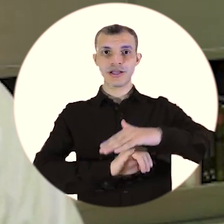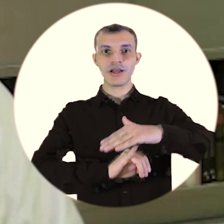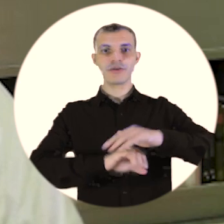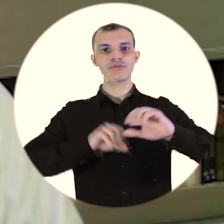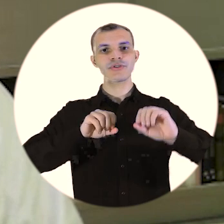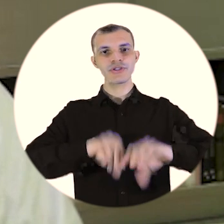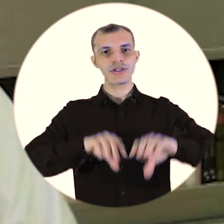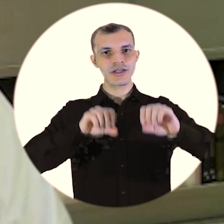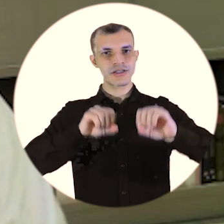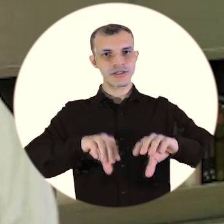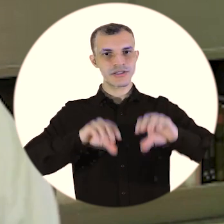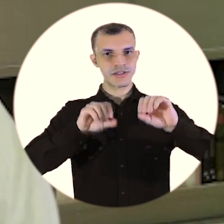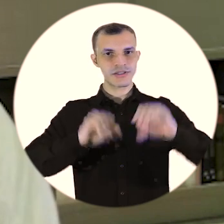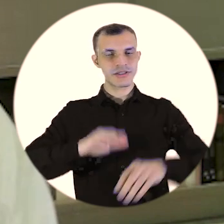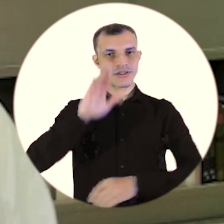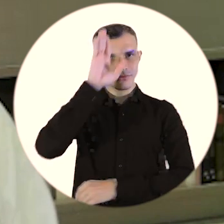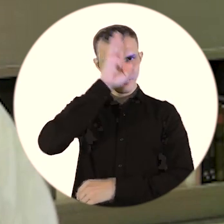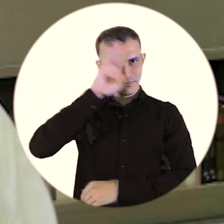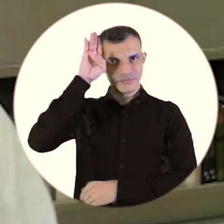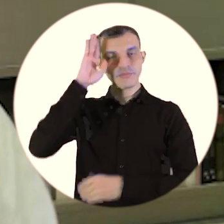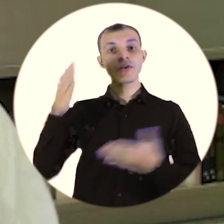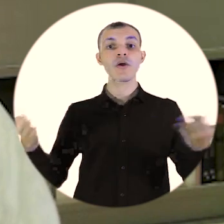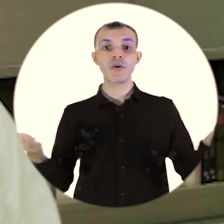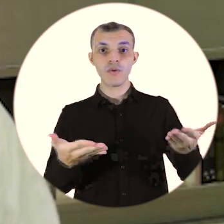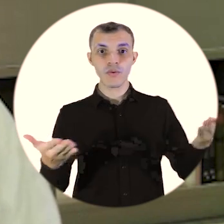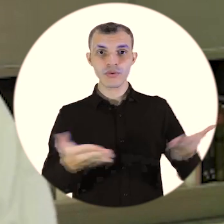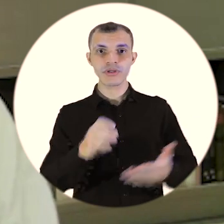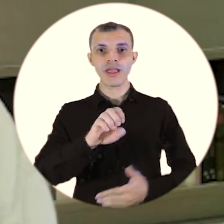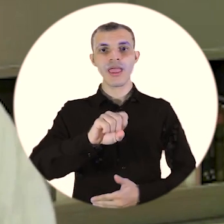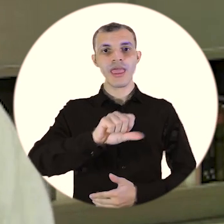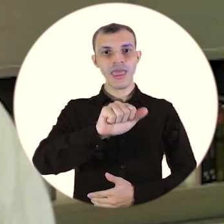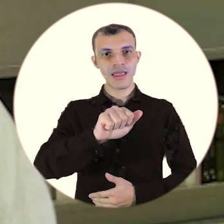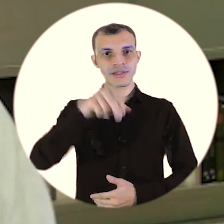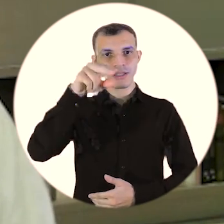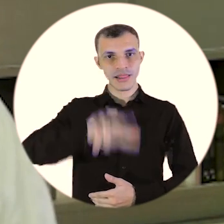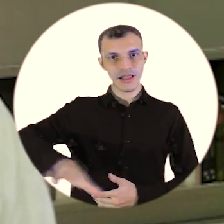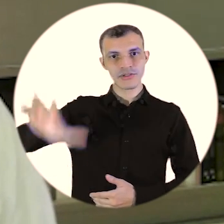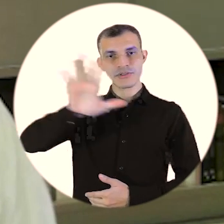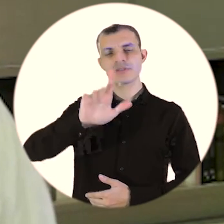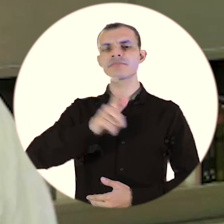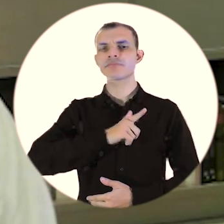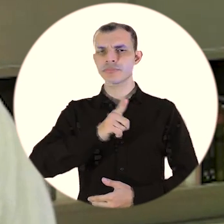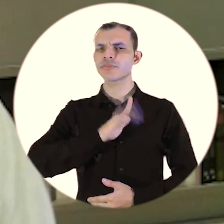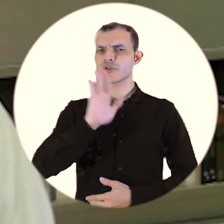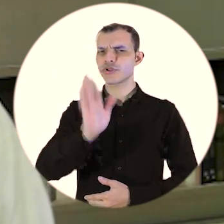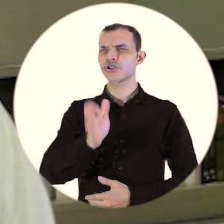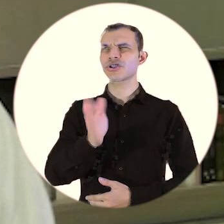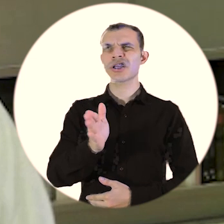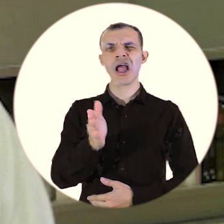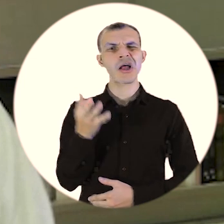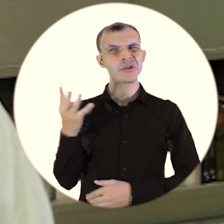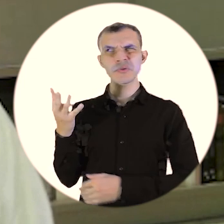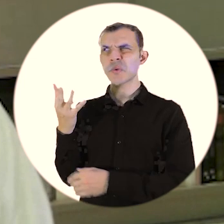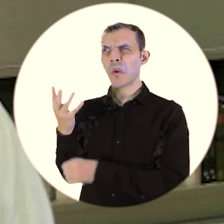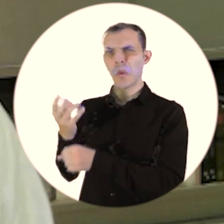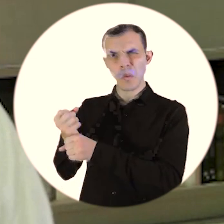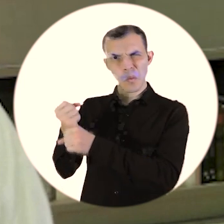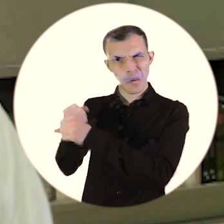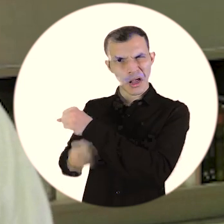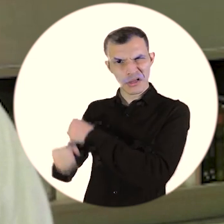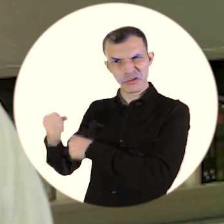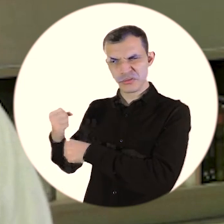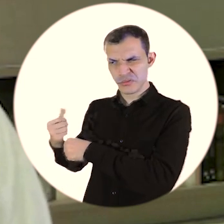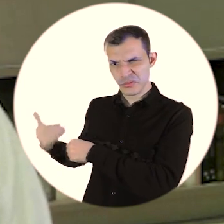instituição de ensino superior. Hoje, a ESA Nacional nós tivemos nos últimos